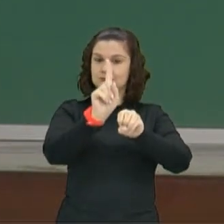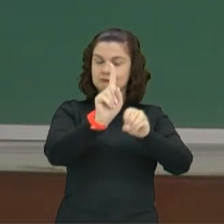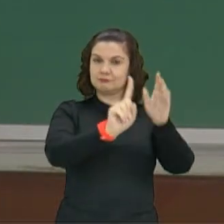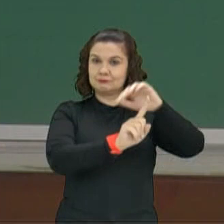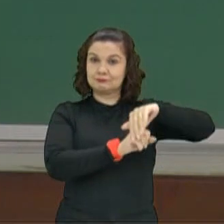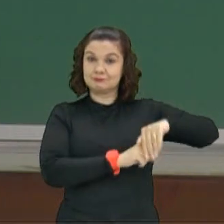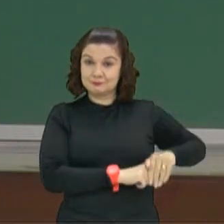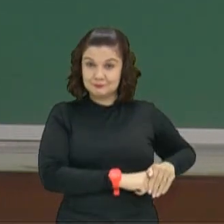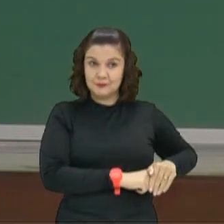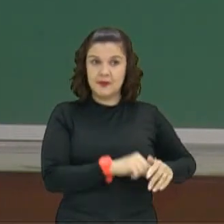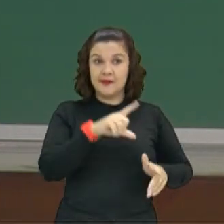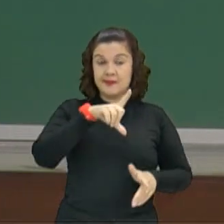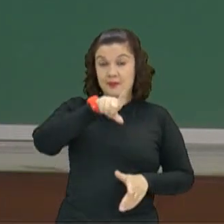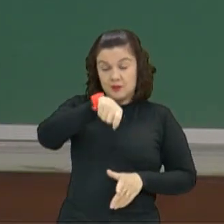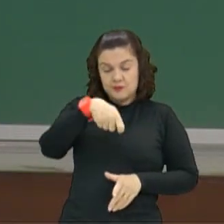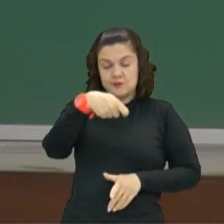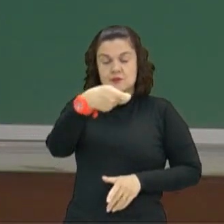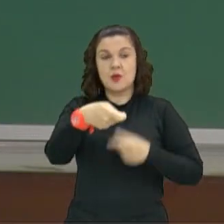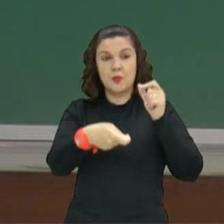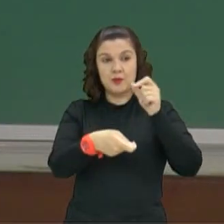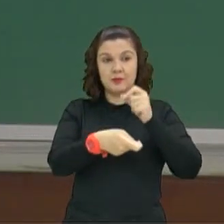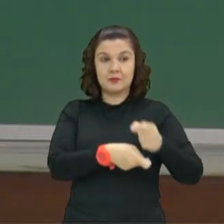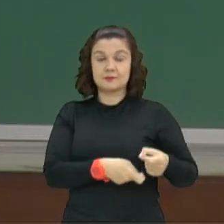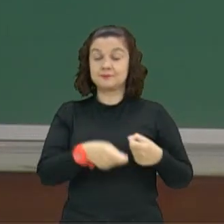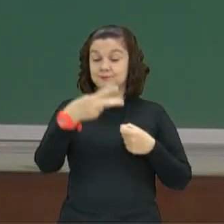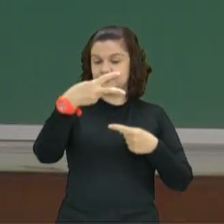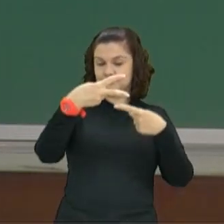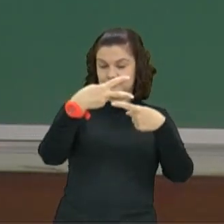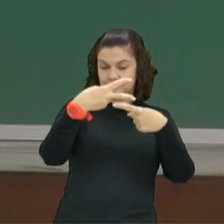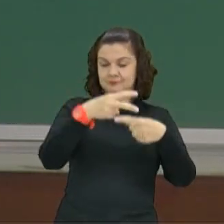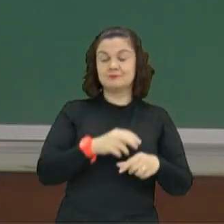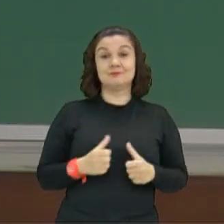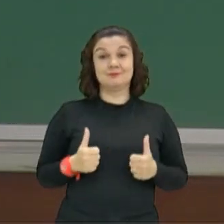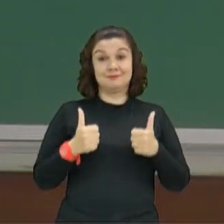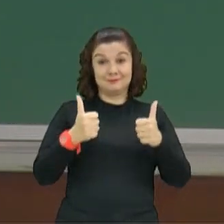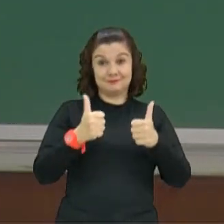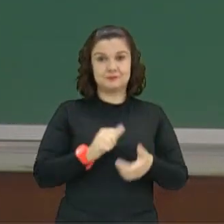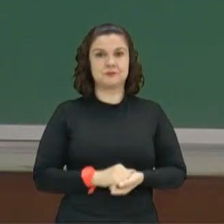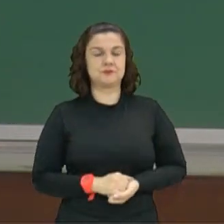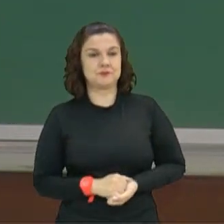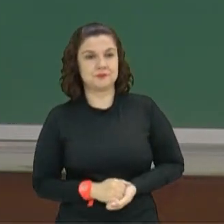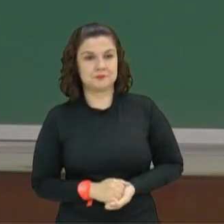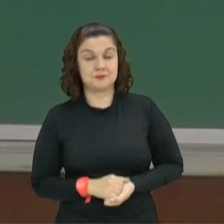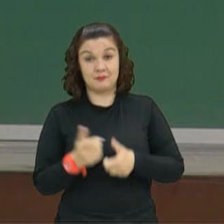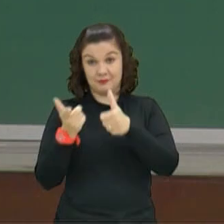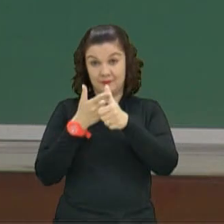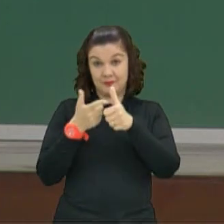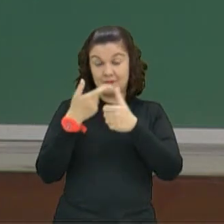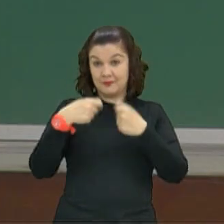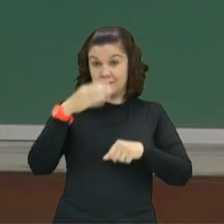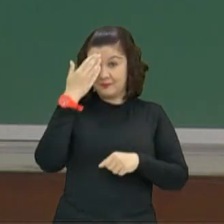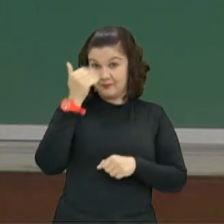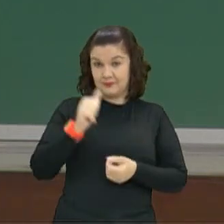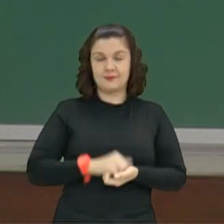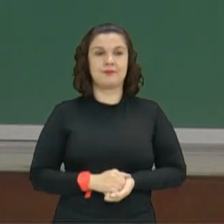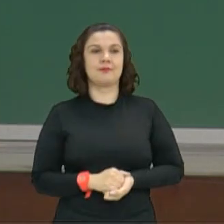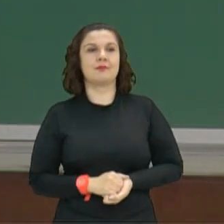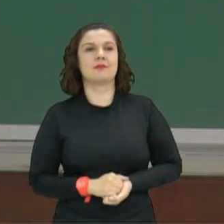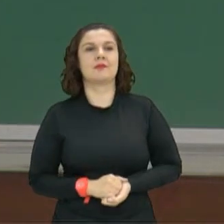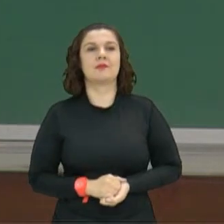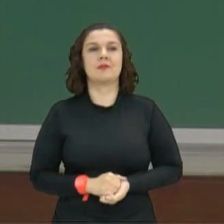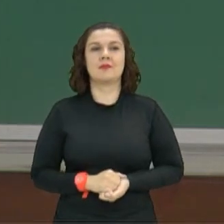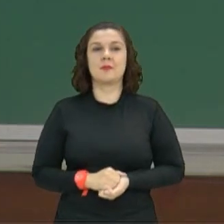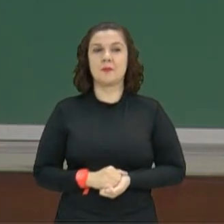1, e tem o símbolo aqui, ó, né? Menor ou igual. Beleza, ótimo. Essa é a primeira coisa que você deve saber. Tranquilo? Vamos